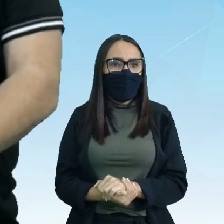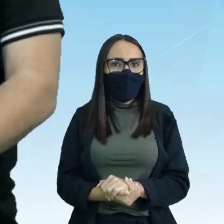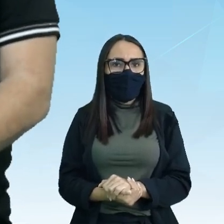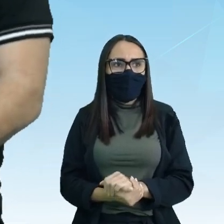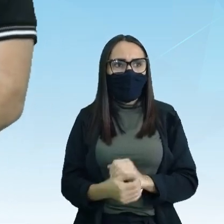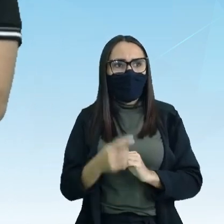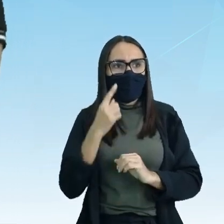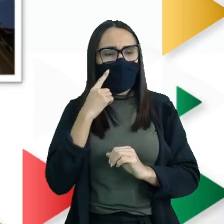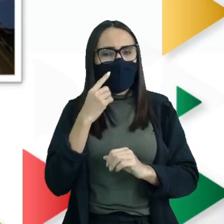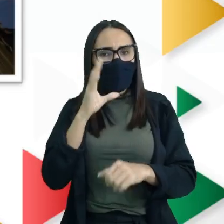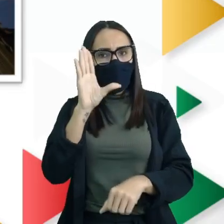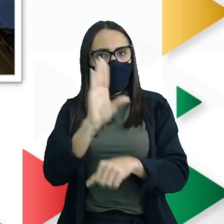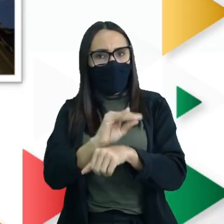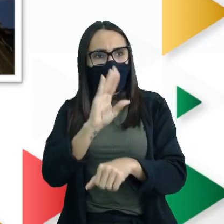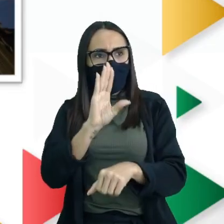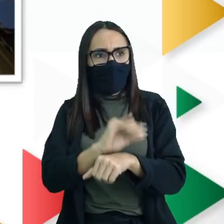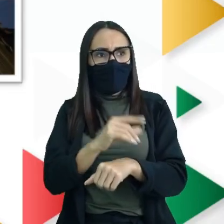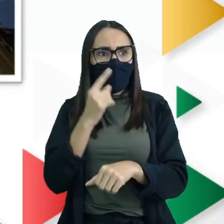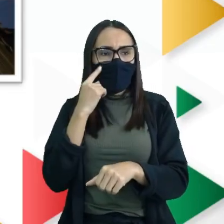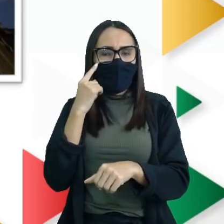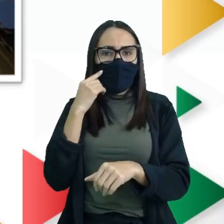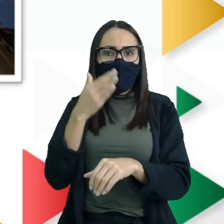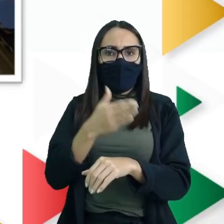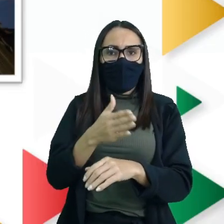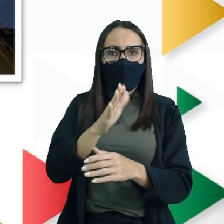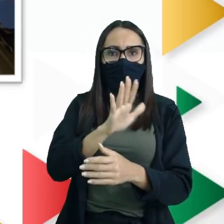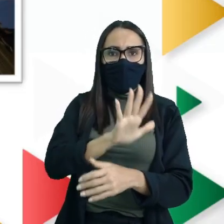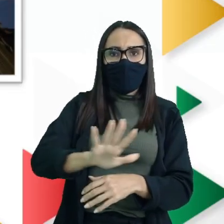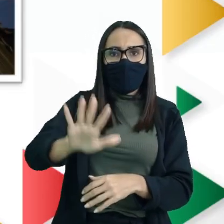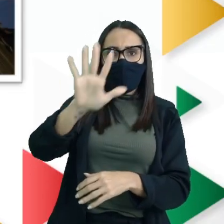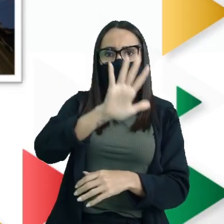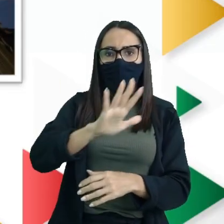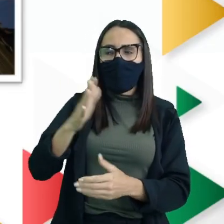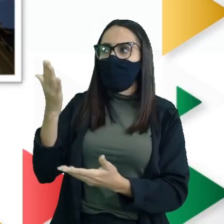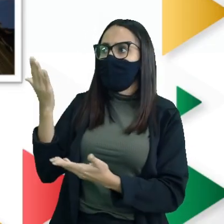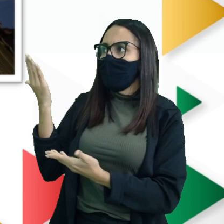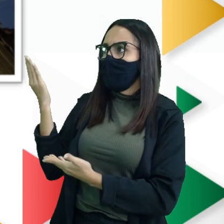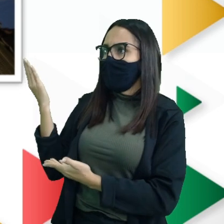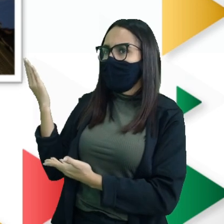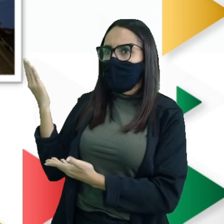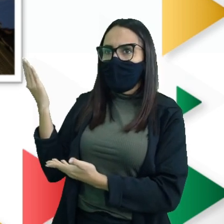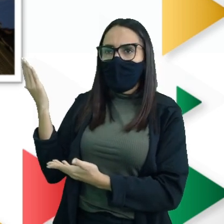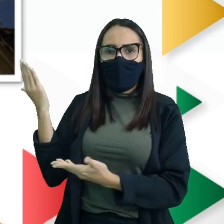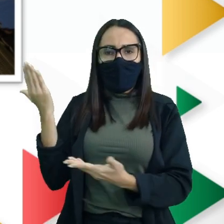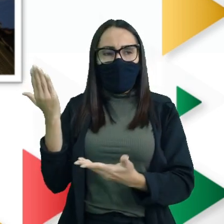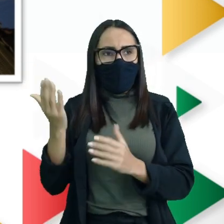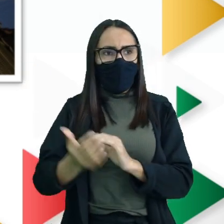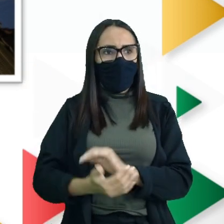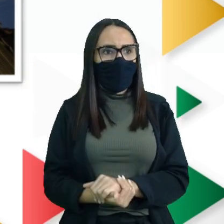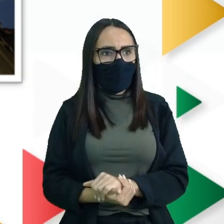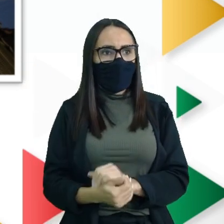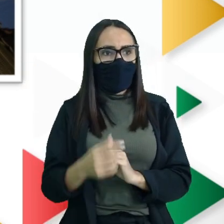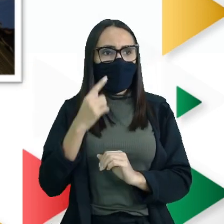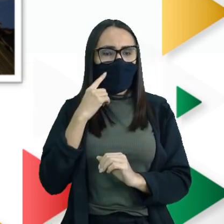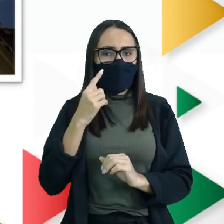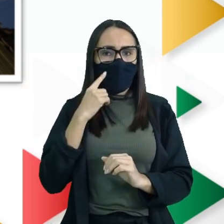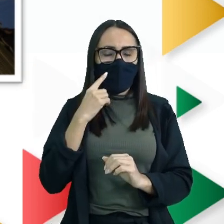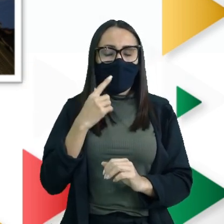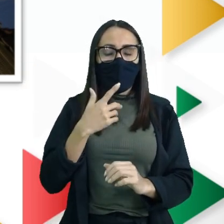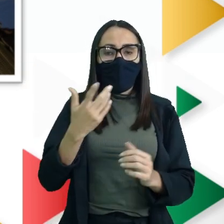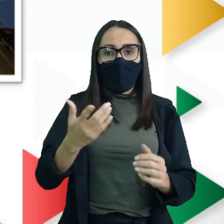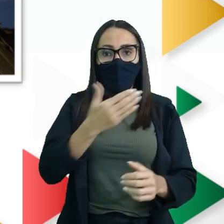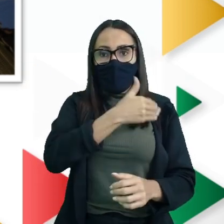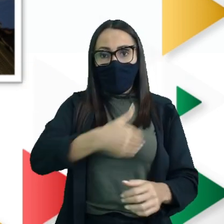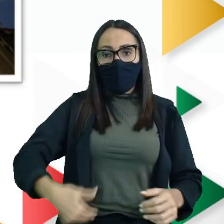aí a foto da entrada principal, né? A arquitetura em ferro foi inspirada no mercado público de Grenelle,